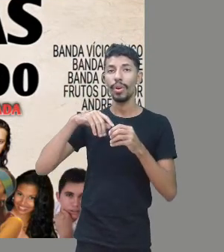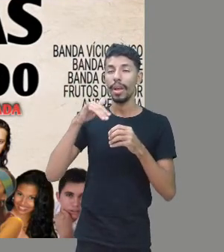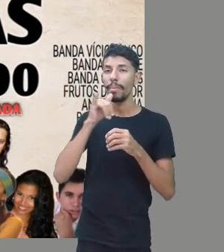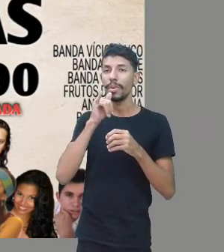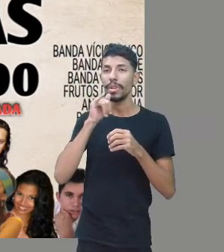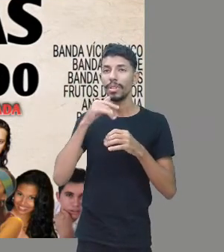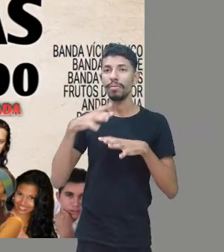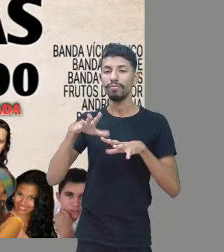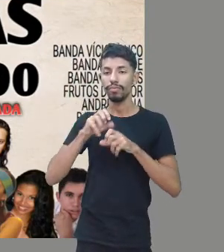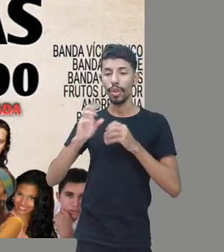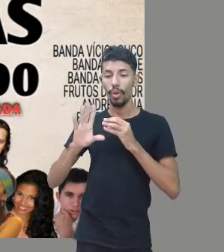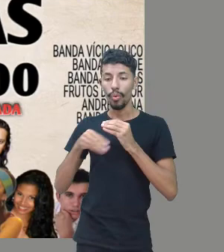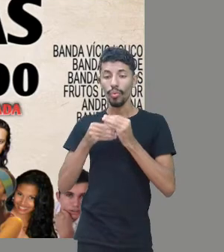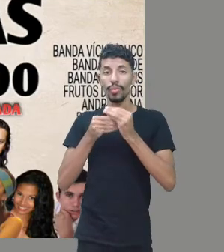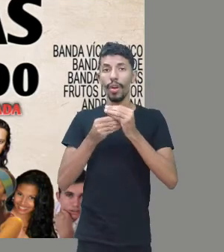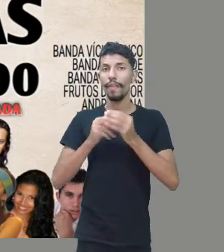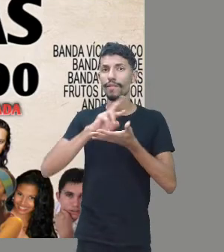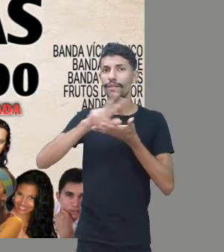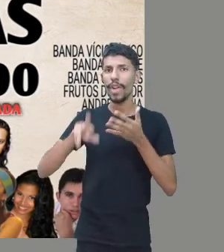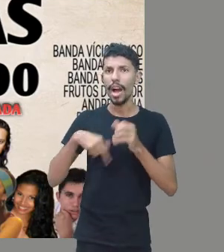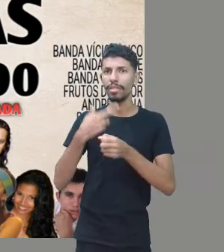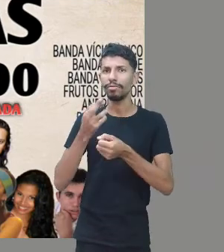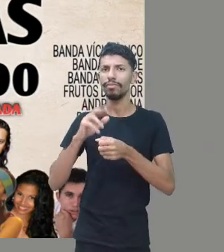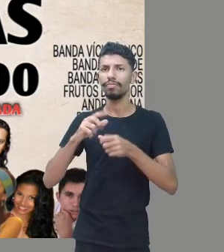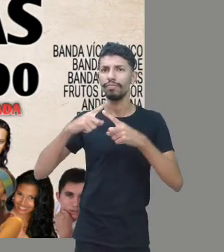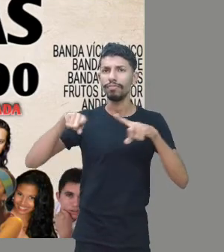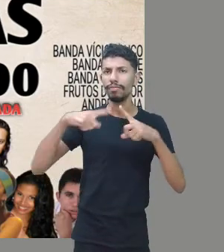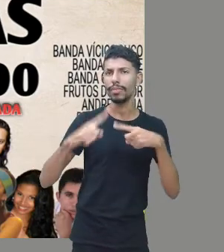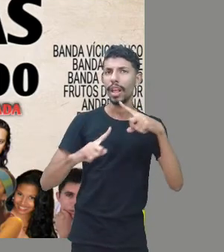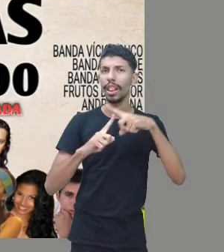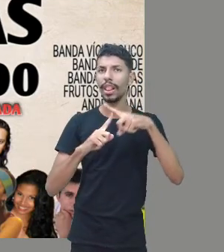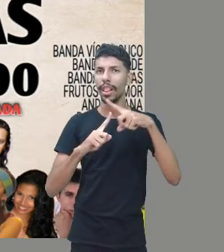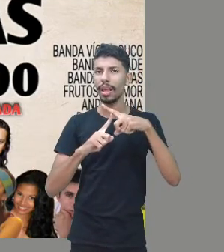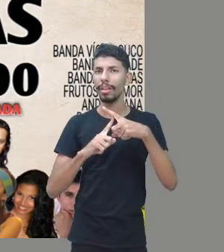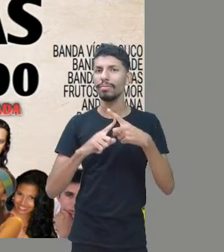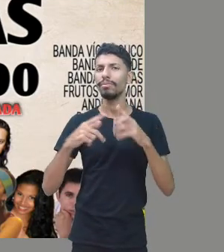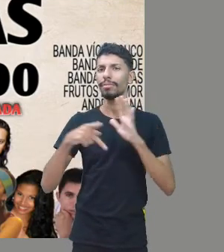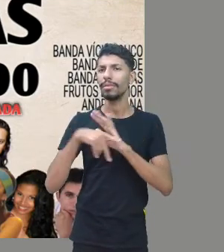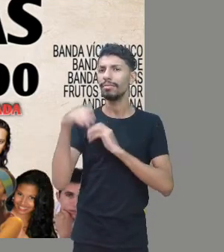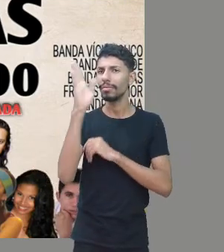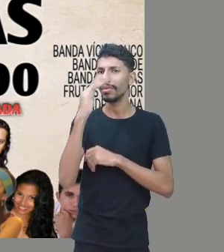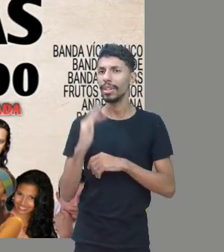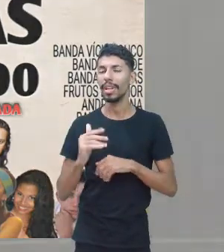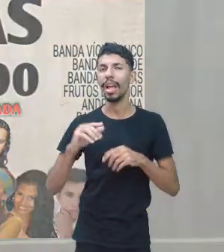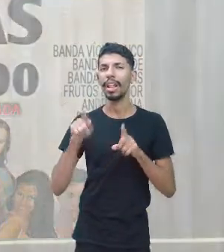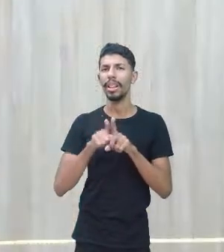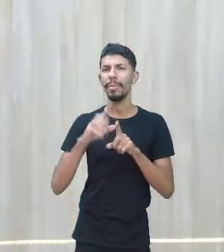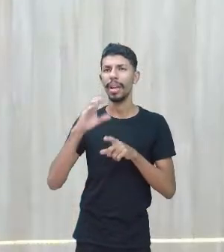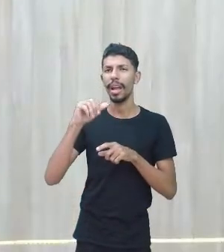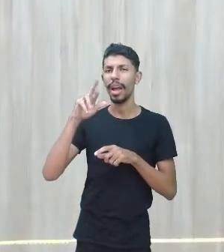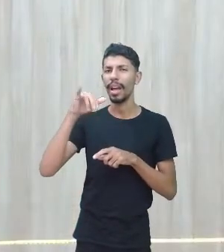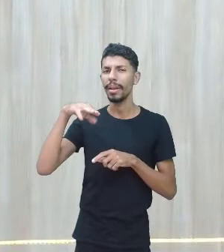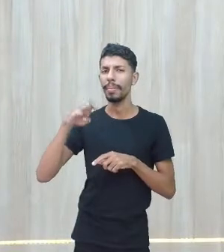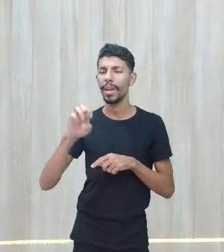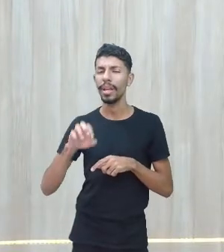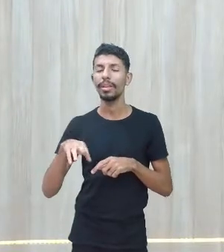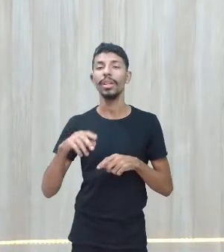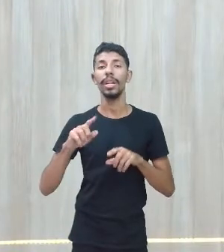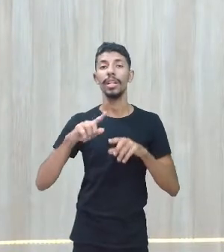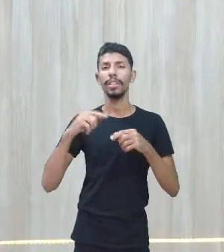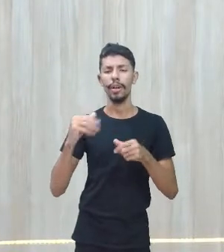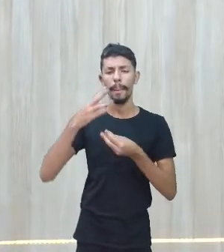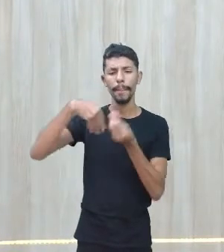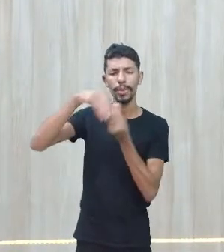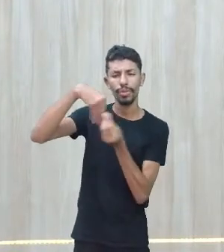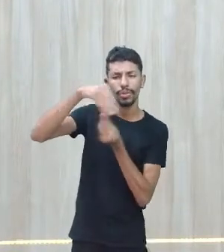ritmos, principalmente ritmos carimbenhos, ritmos brasileiros, e aí ele vai se misturando e com o passar do tempo, ele se torna